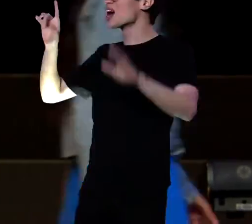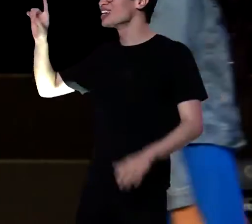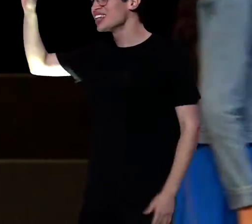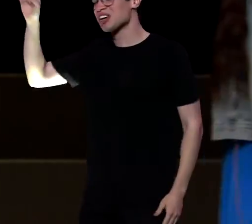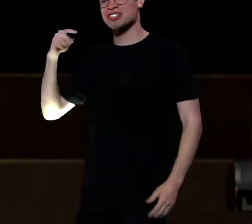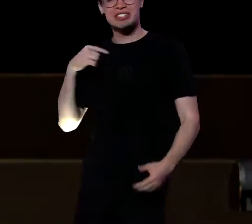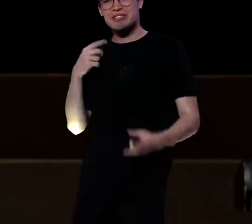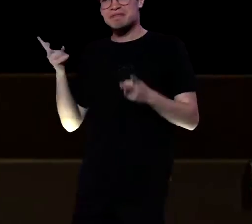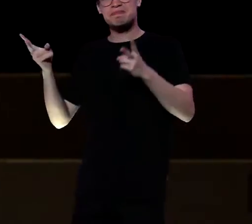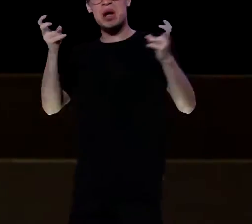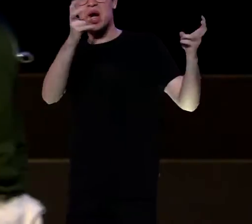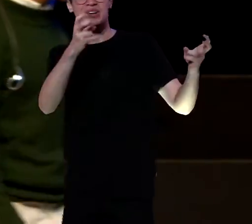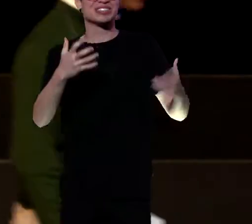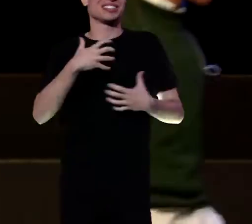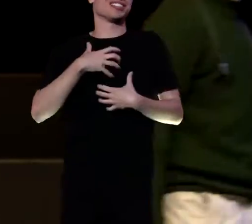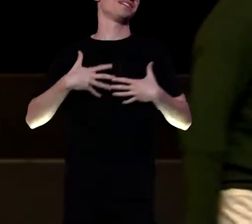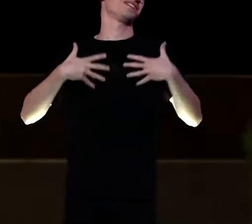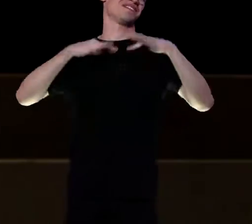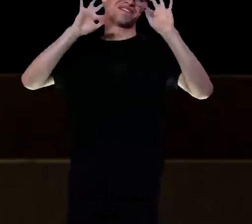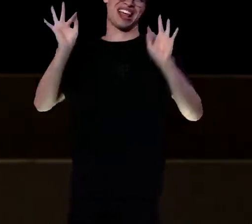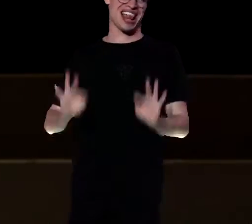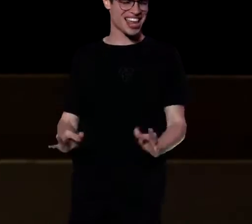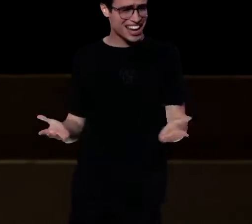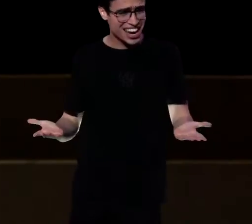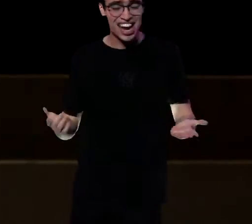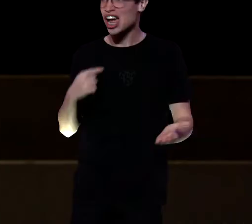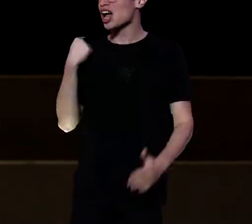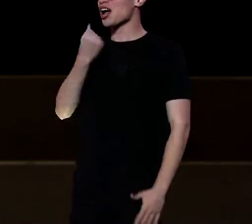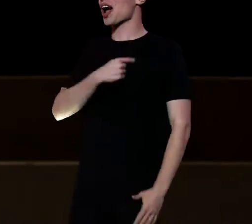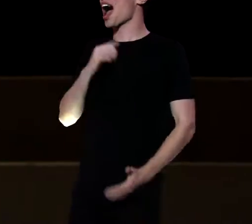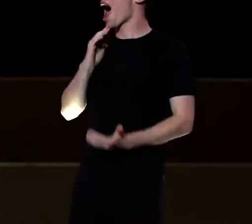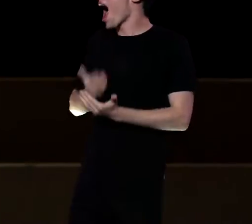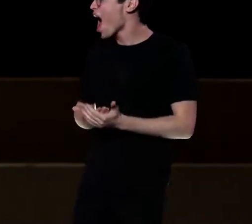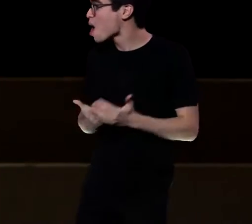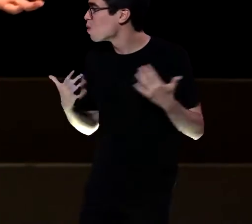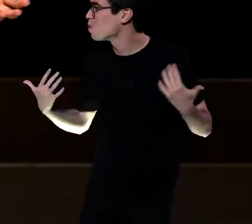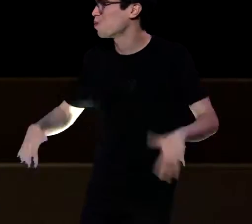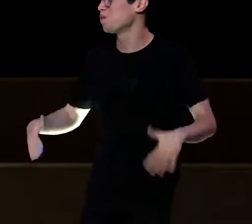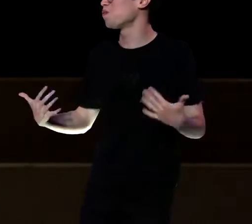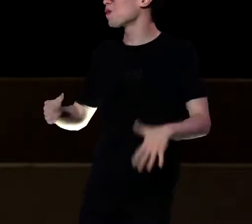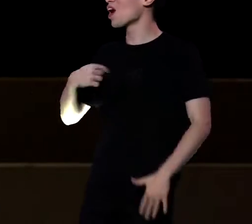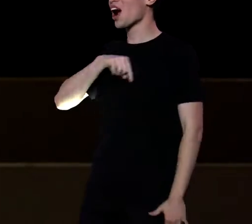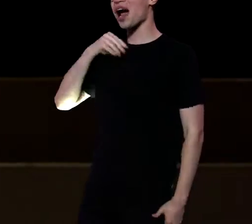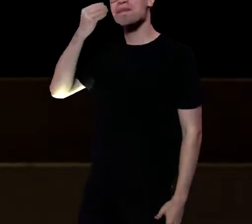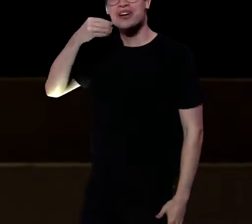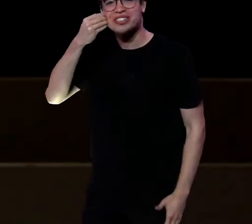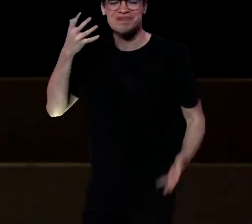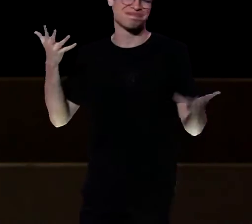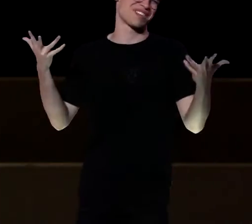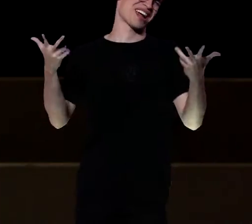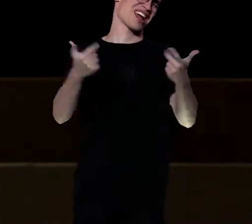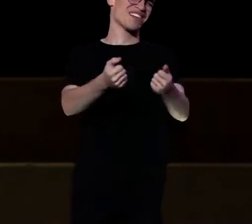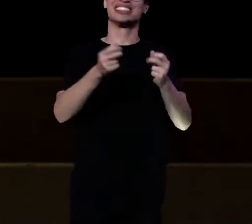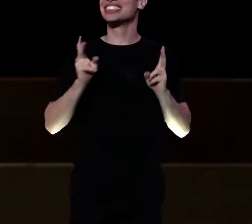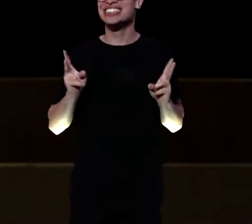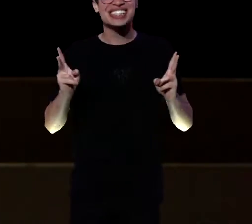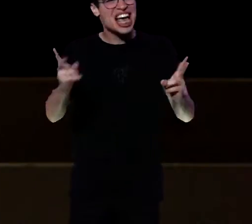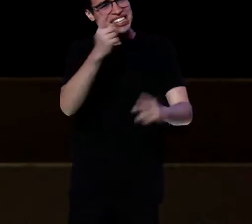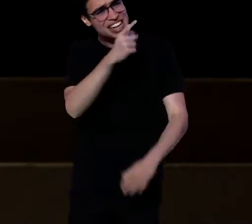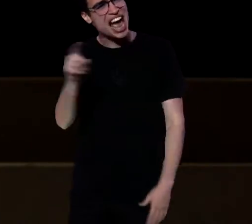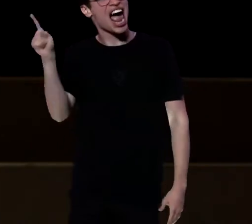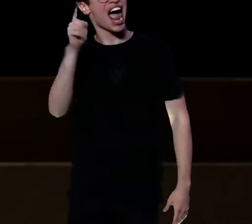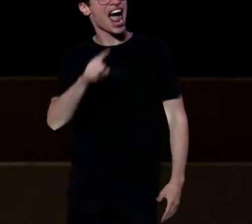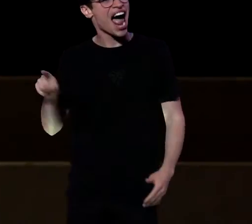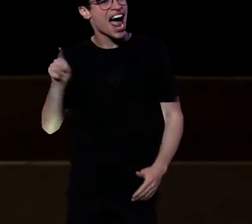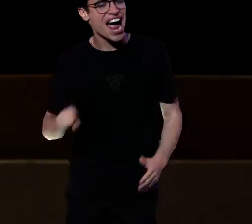vivido. Isso é muito especial e a gente fica: meu Deus, que sensacional que a gente viveu nessa noite. Toda semana é assim. Só que